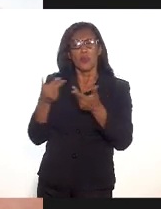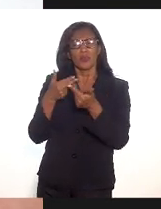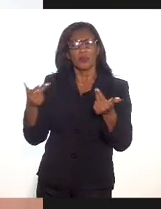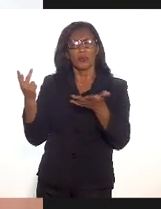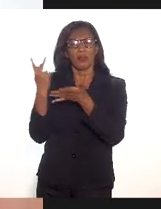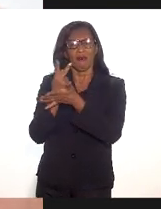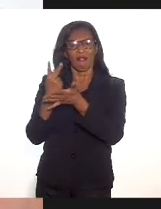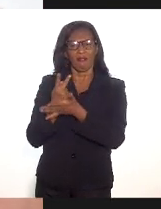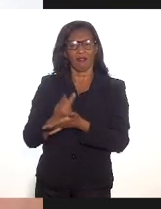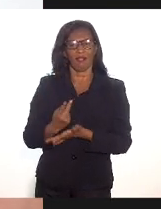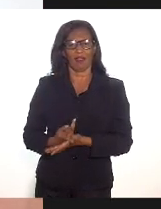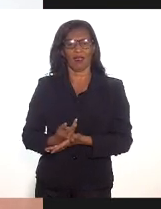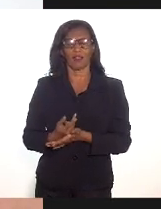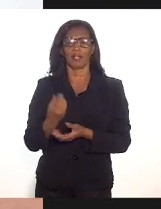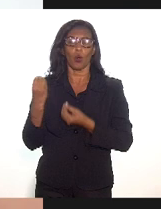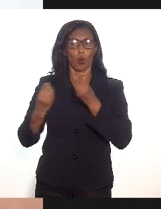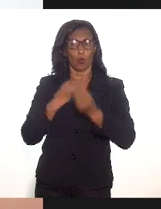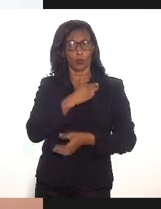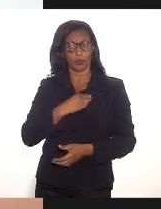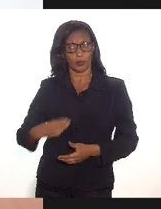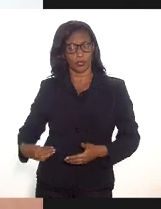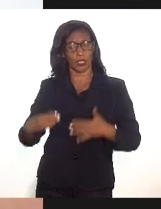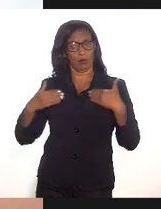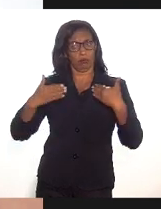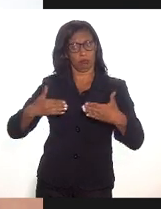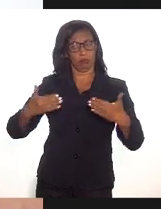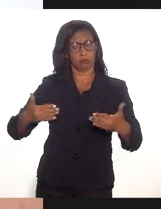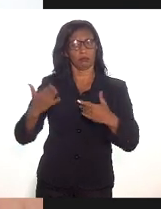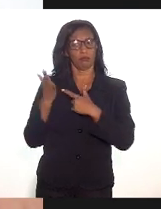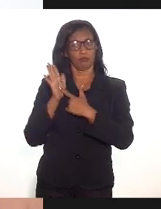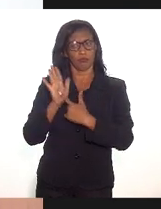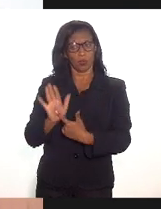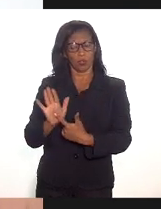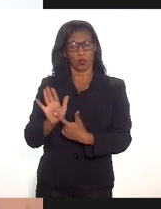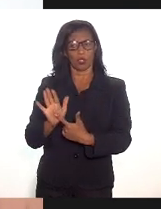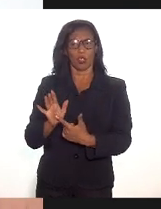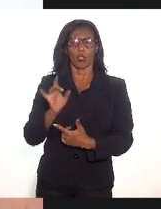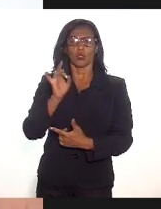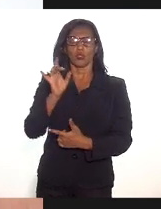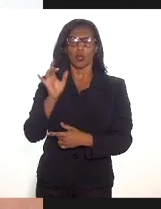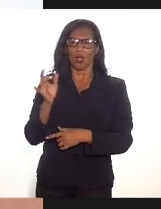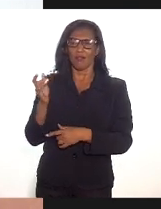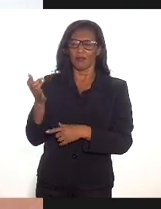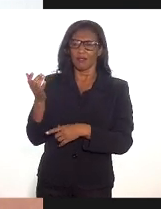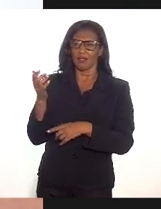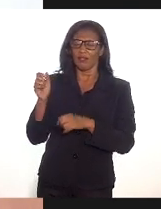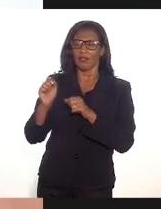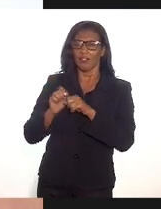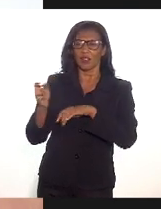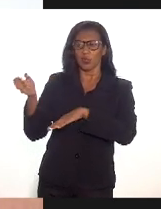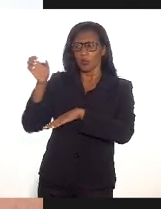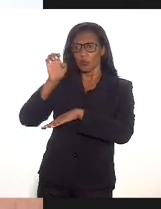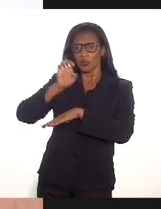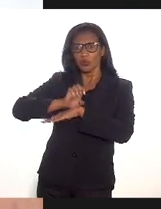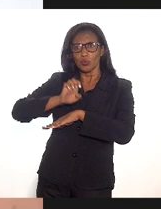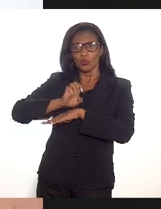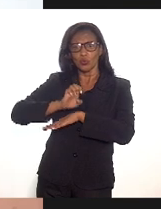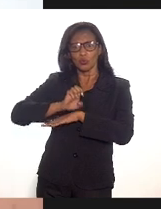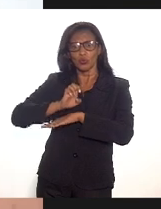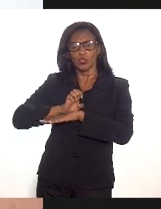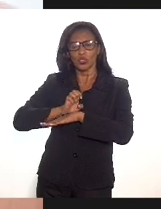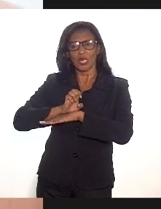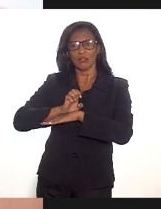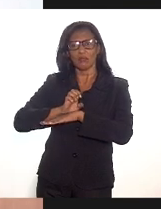como diz o próprio Ministério Público, isso só vem fazer com que o Estado entre numa inércia. O